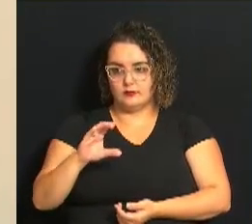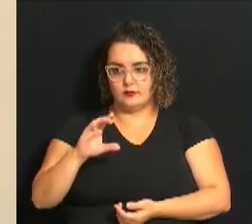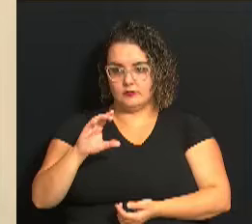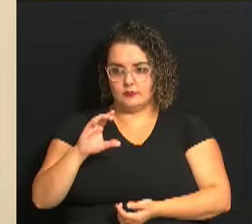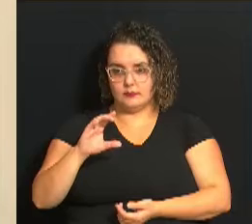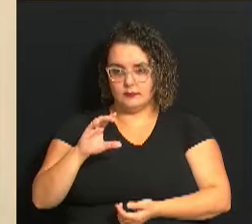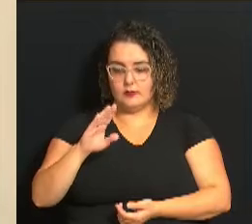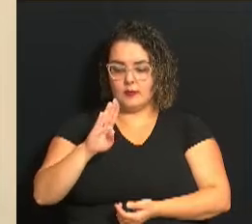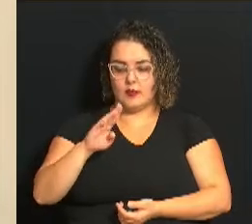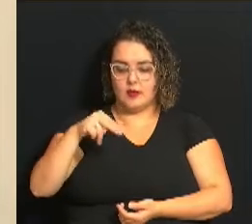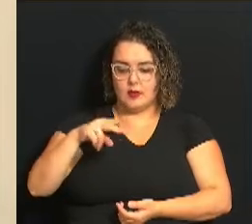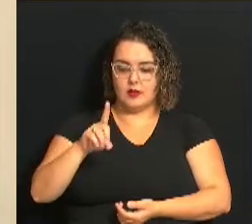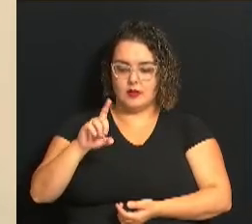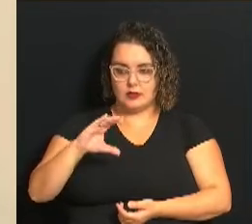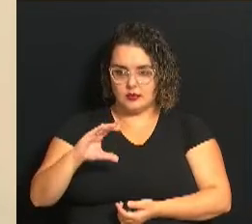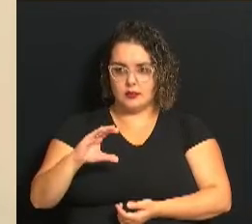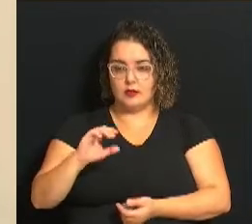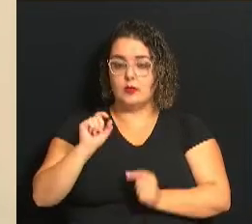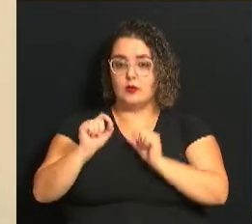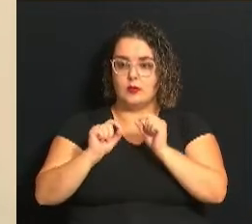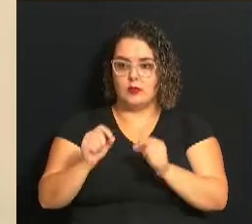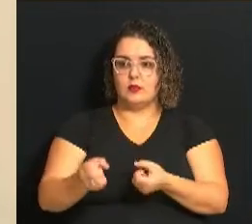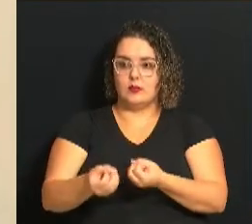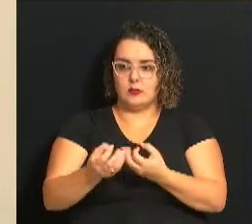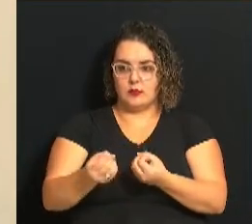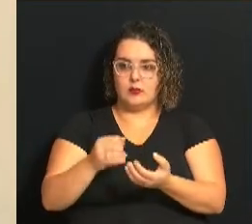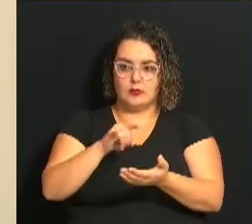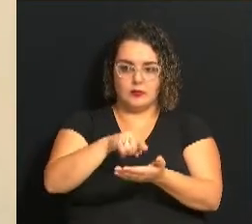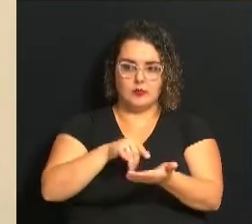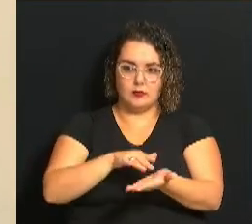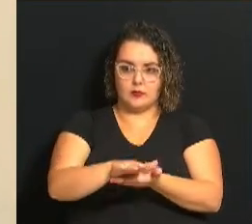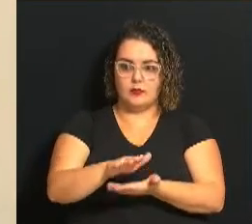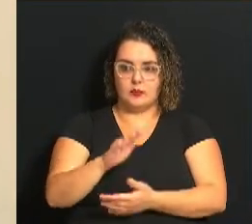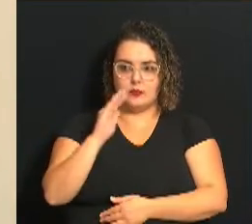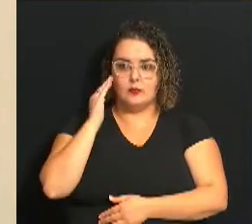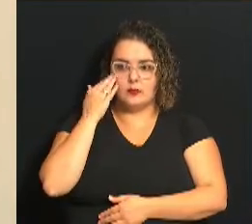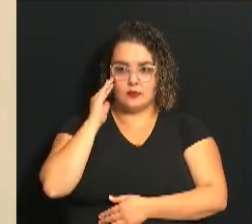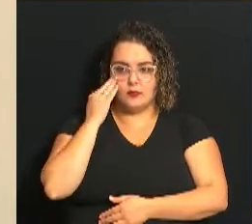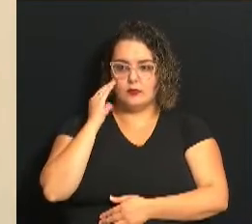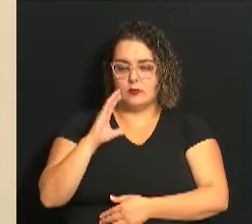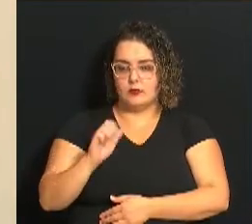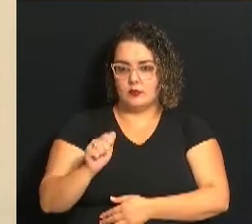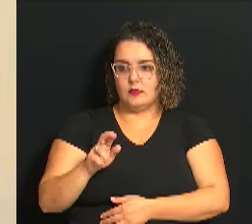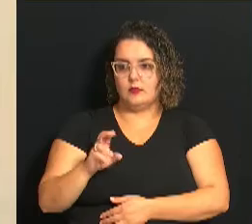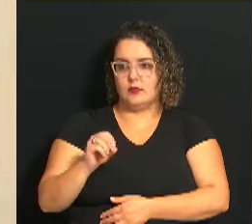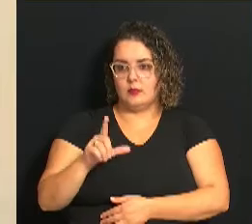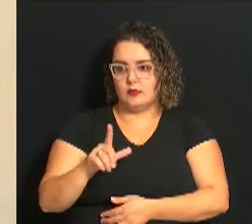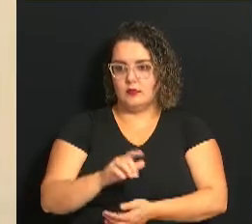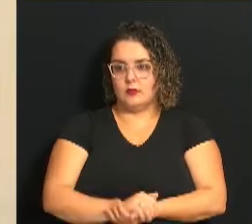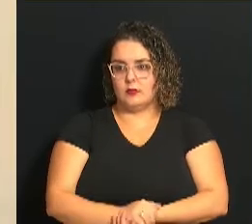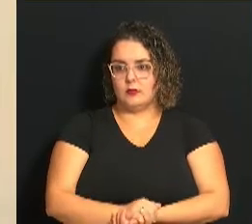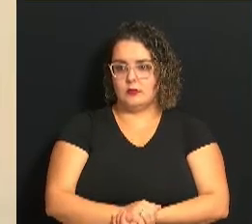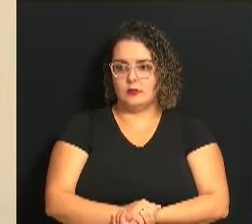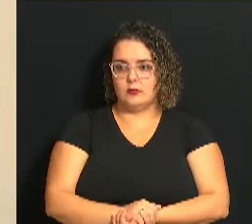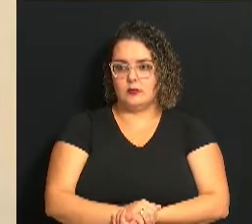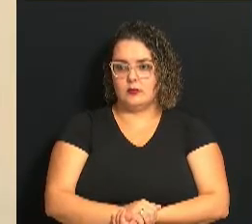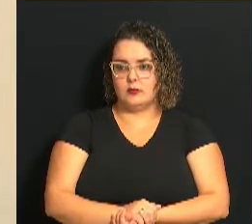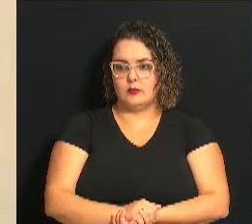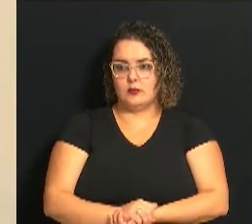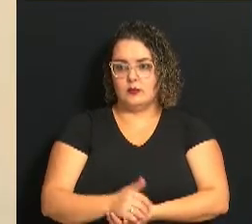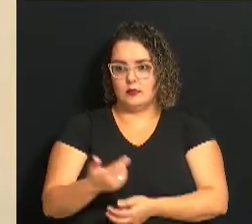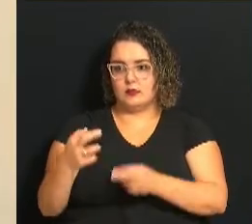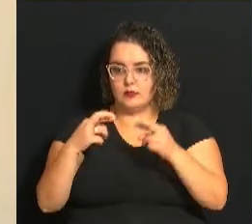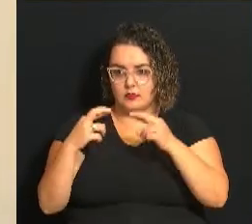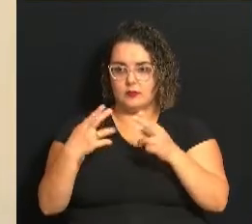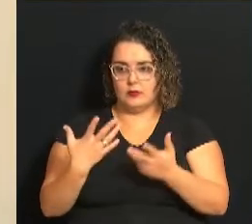ser informado nas fichas informativas. A princípio, eu tinha entendido que, como a Carol colocou, que não estava previsto. Depois vou checar se essa